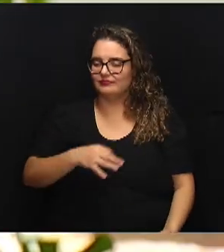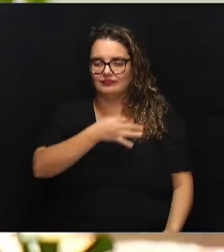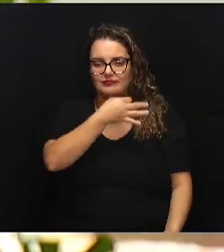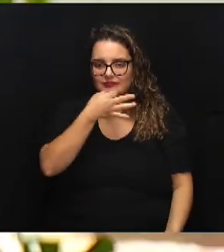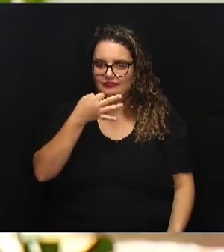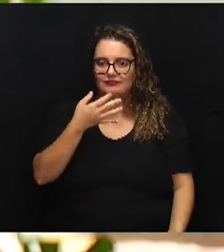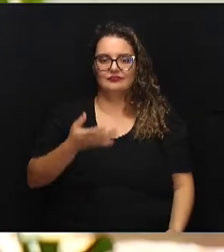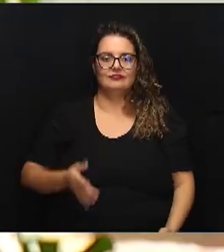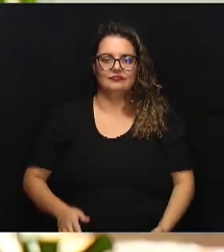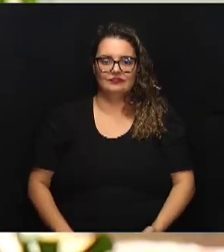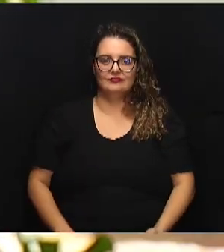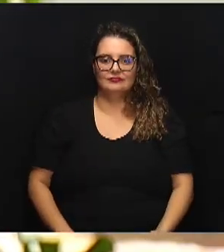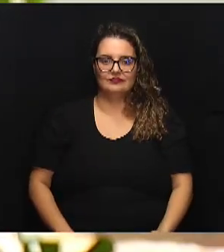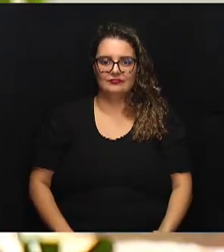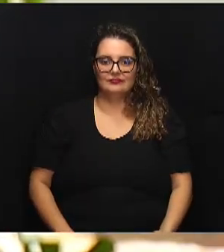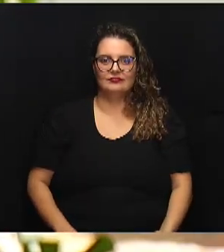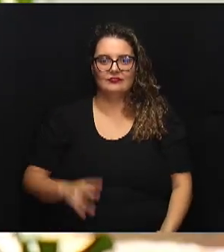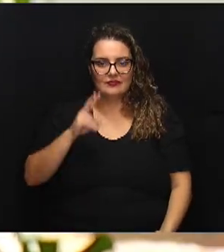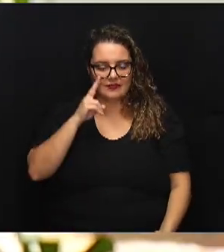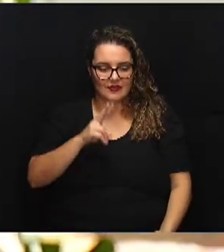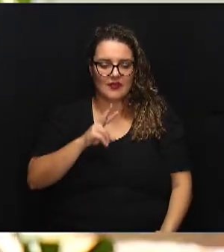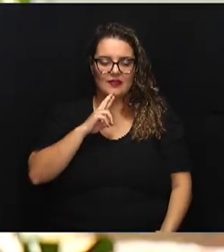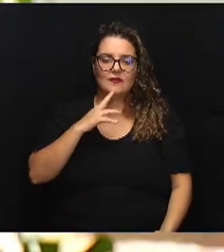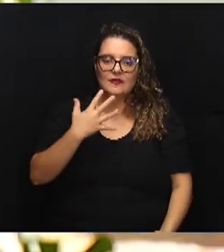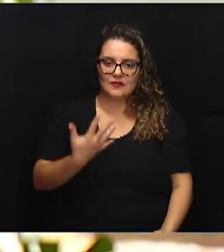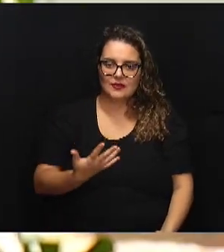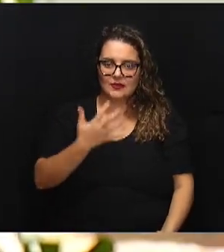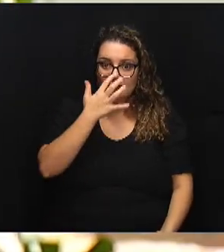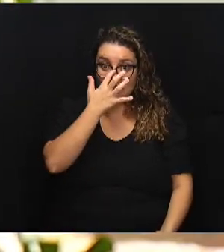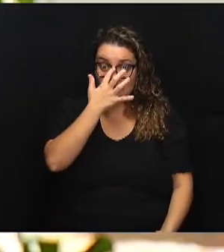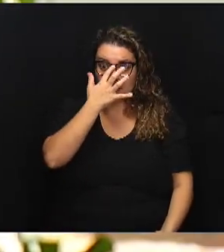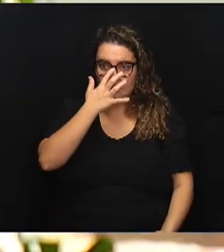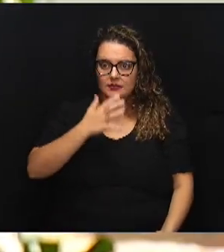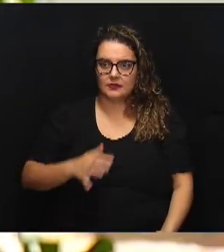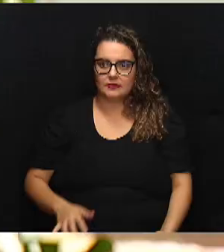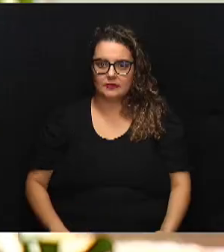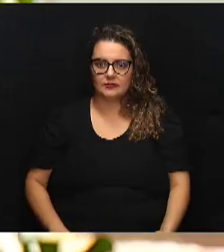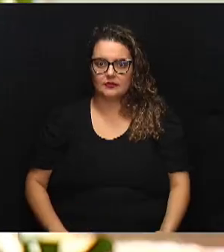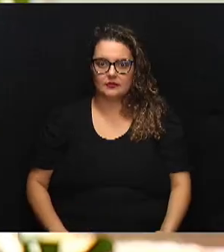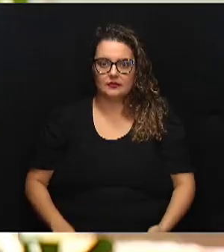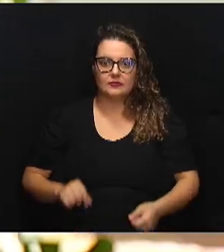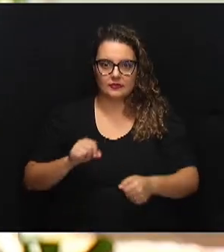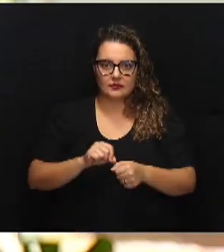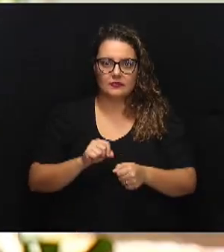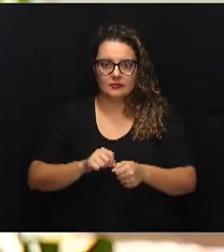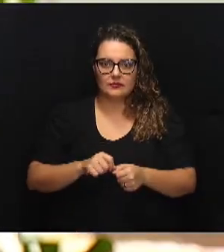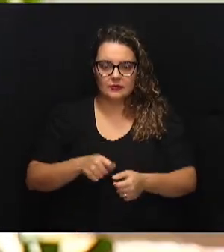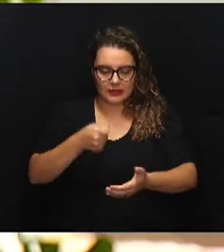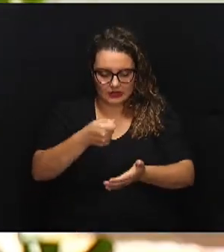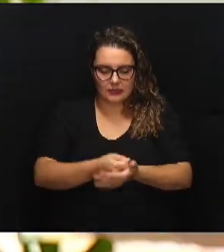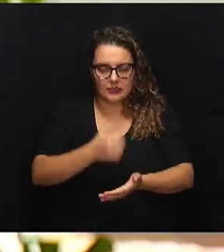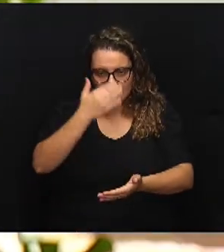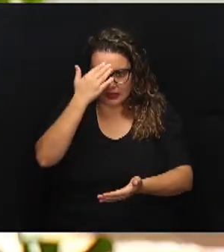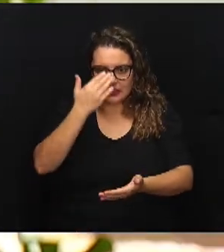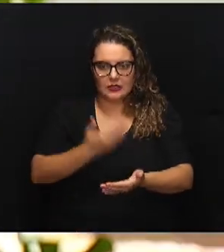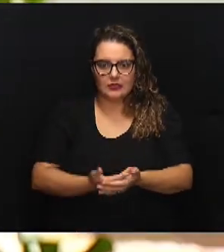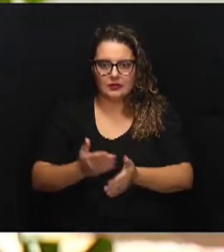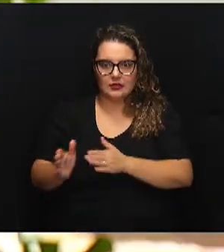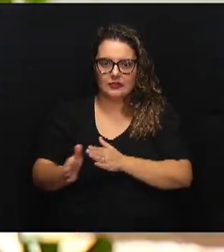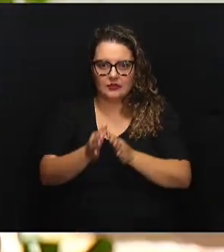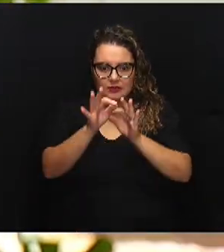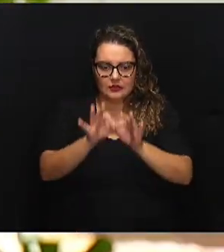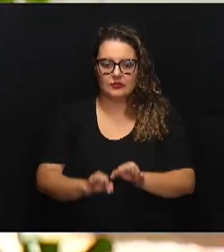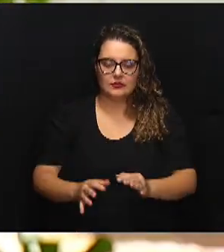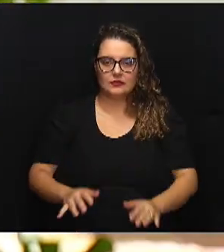gente olha para o resultado e isso nos faz crer mais e mais que estamos na direção